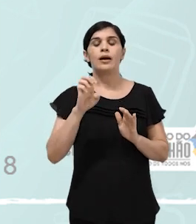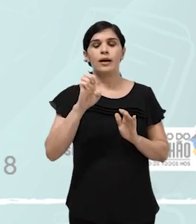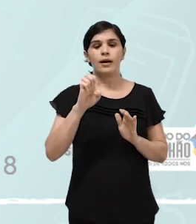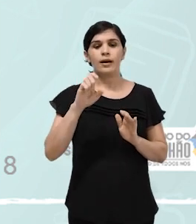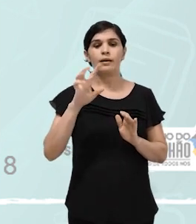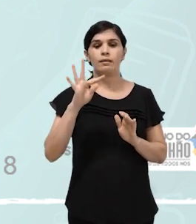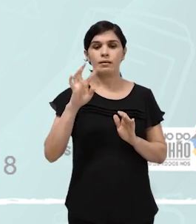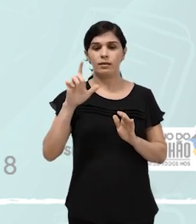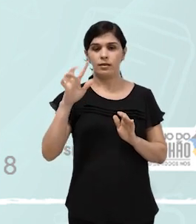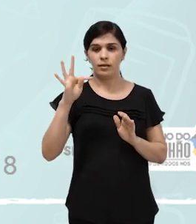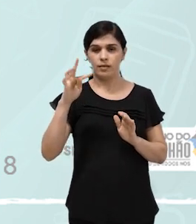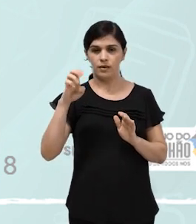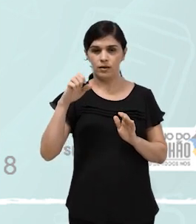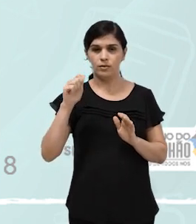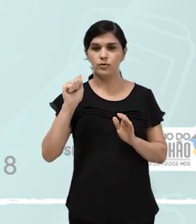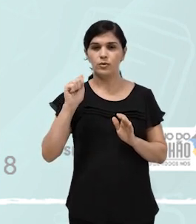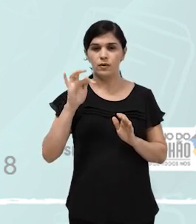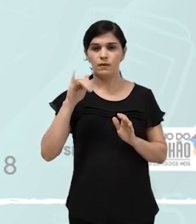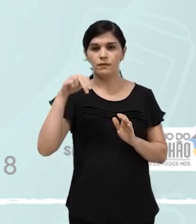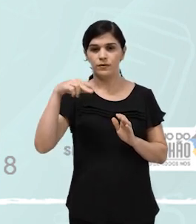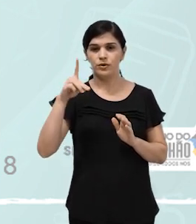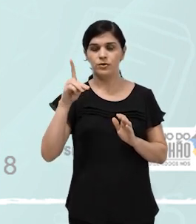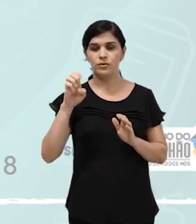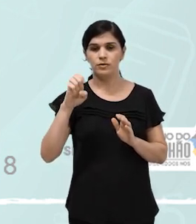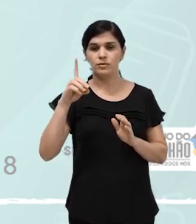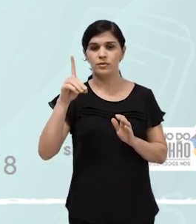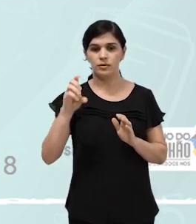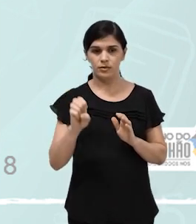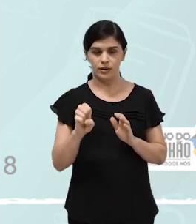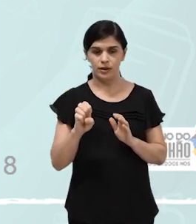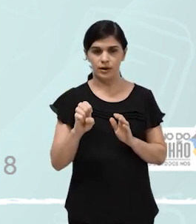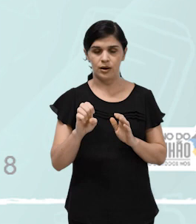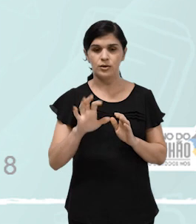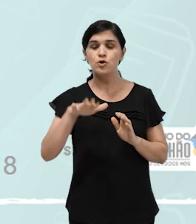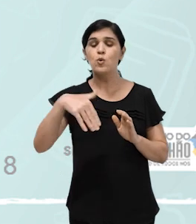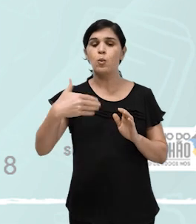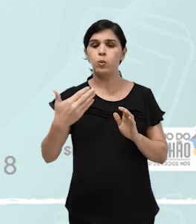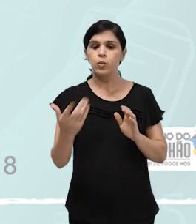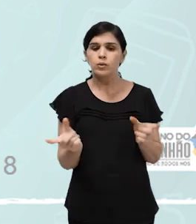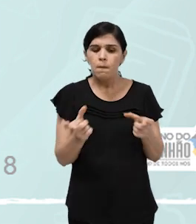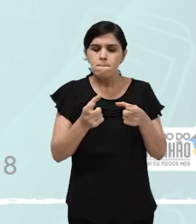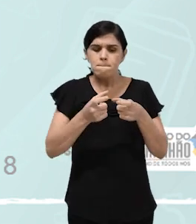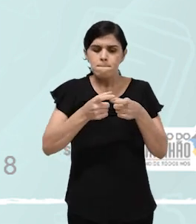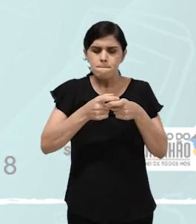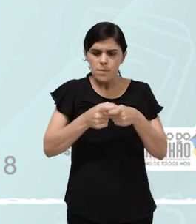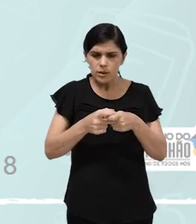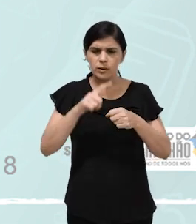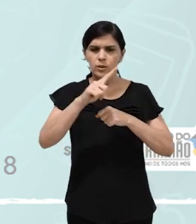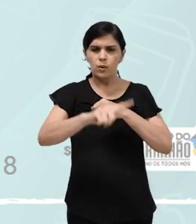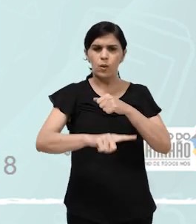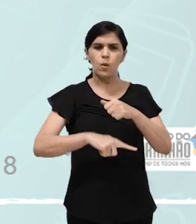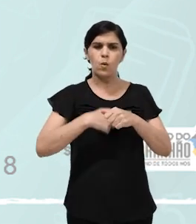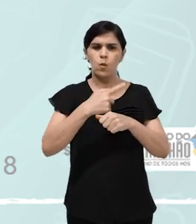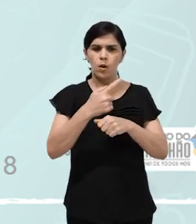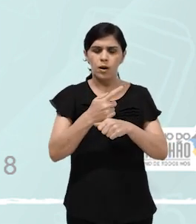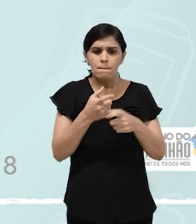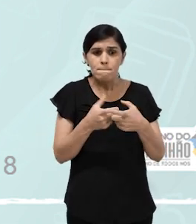átomo captura um elétron. Quanto menor o tamanho do átomo, maior